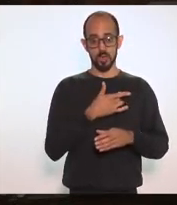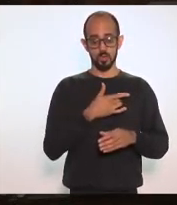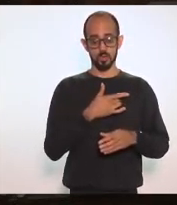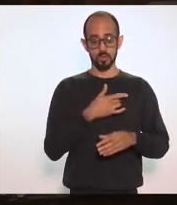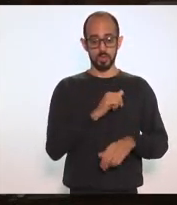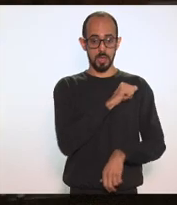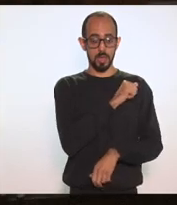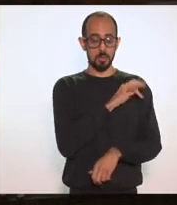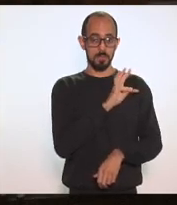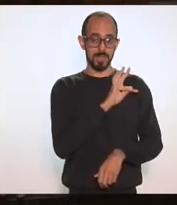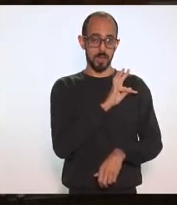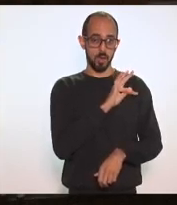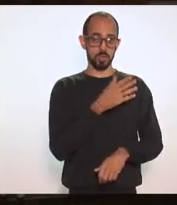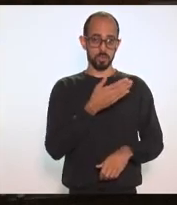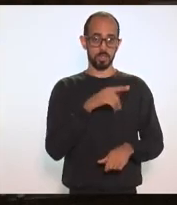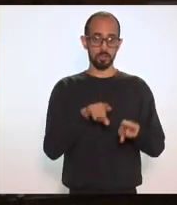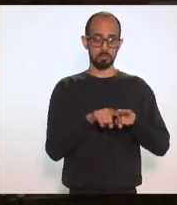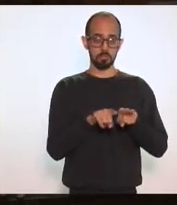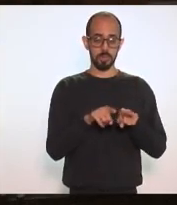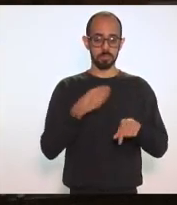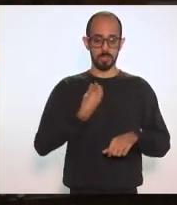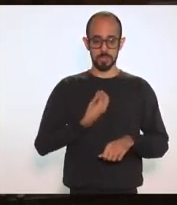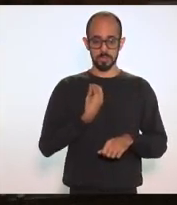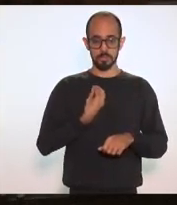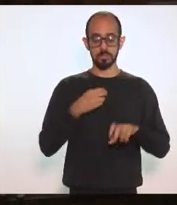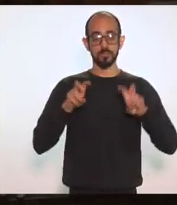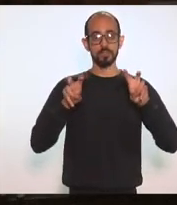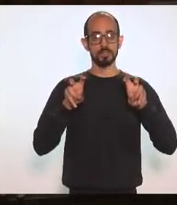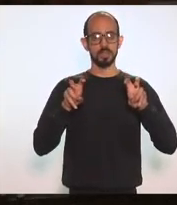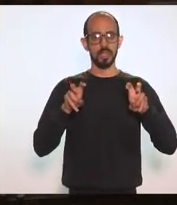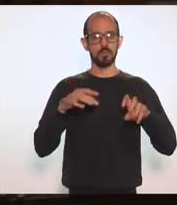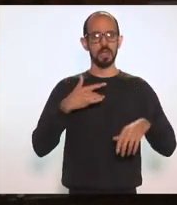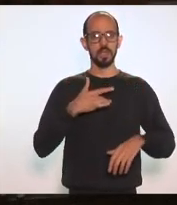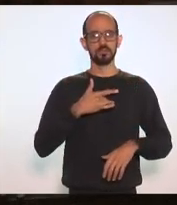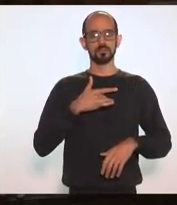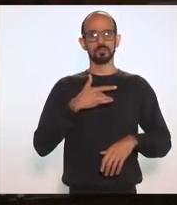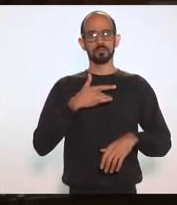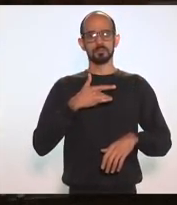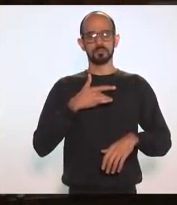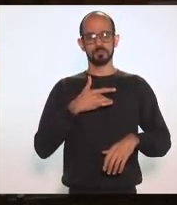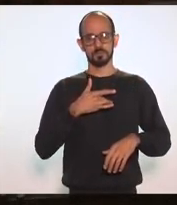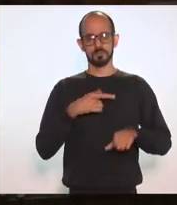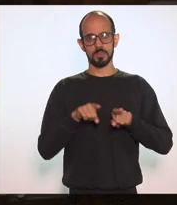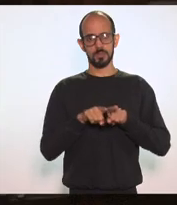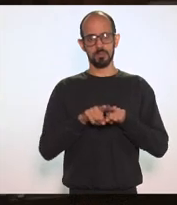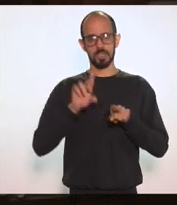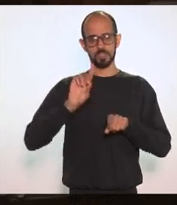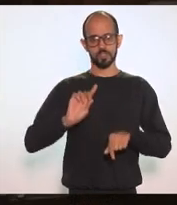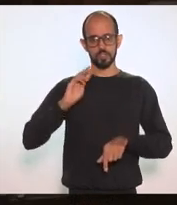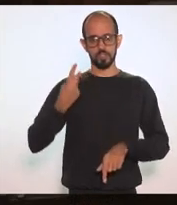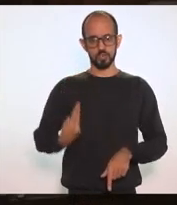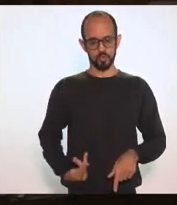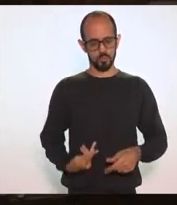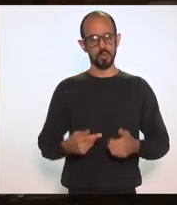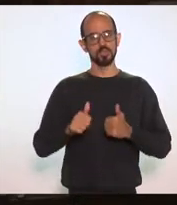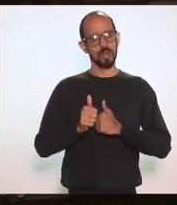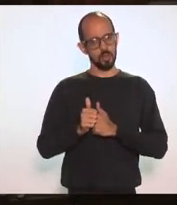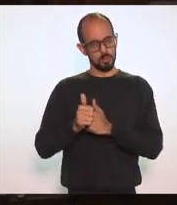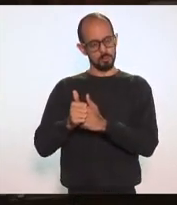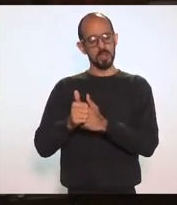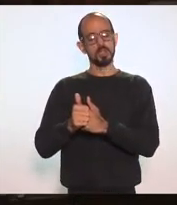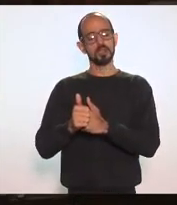comissão, hoje fez uma reunião importante sobre o tema da tuberculose. A Comissão de Direitos Humanos está acompanhando de